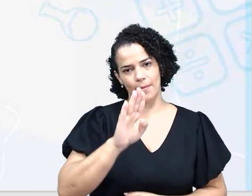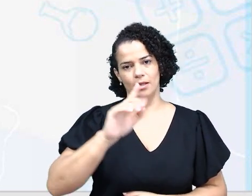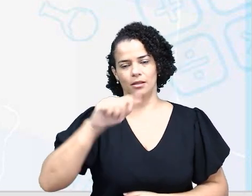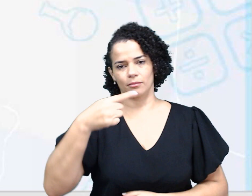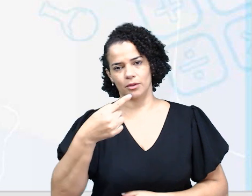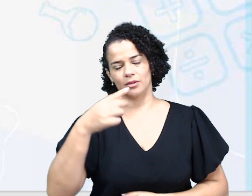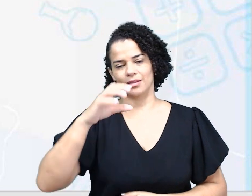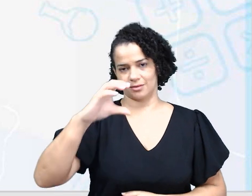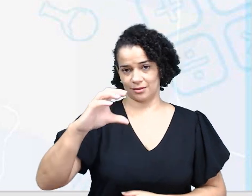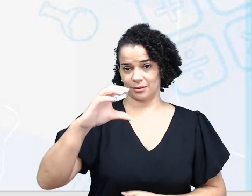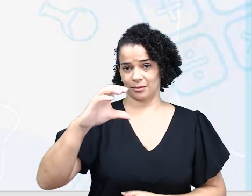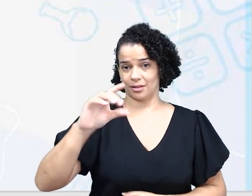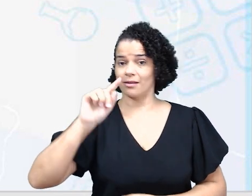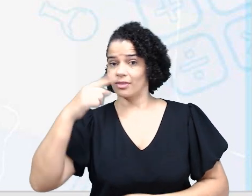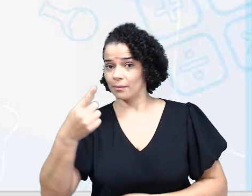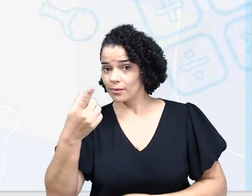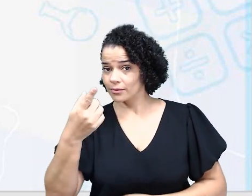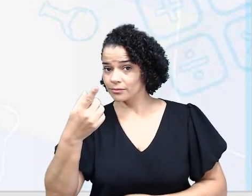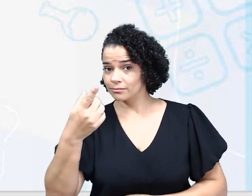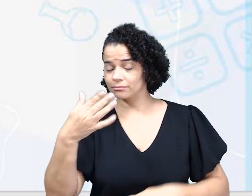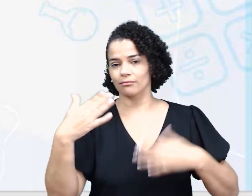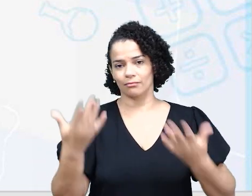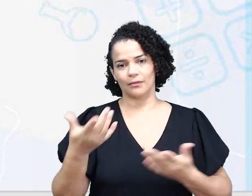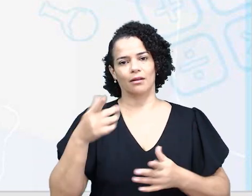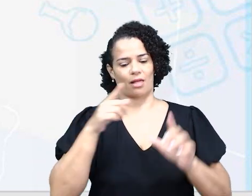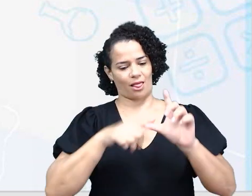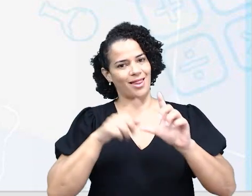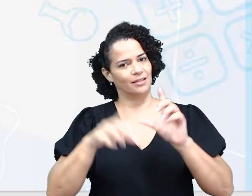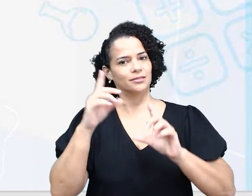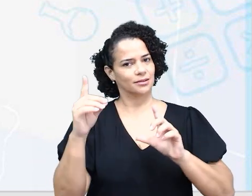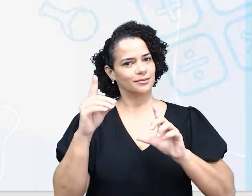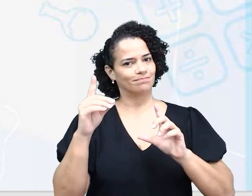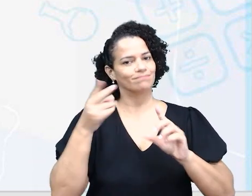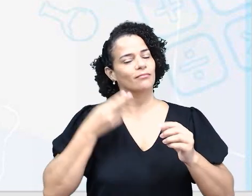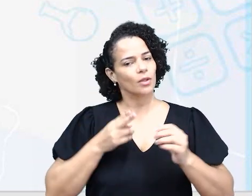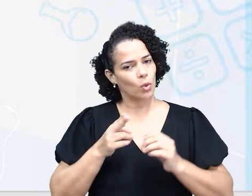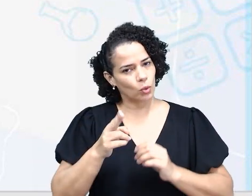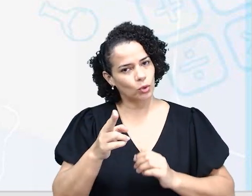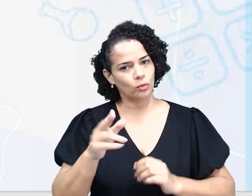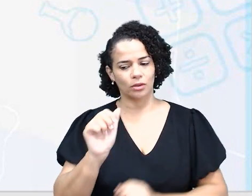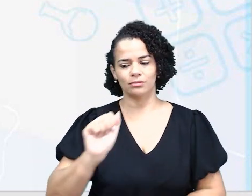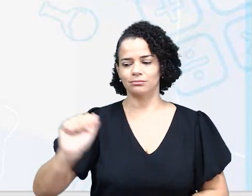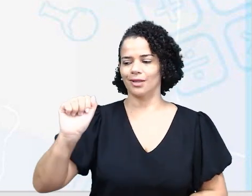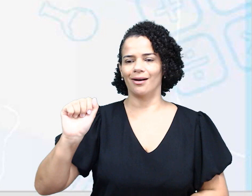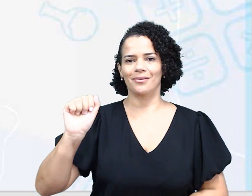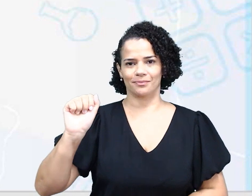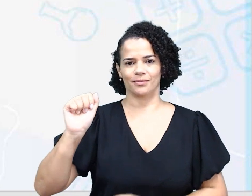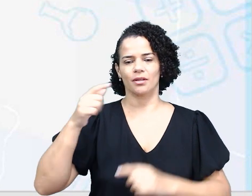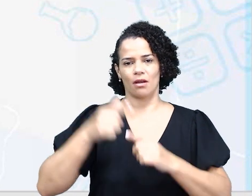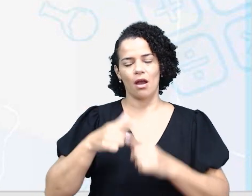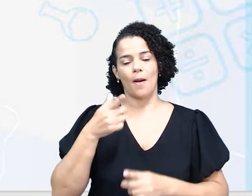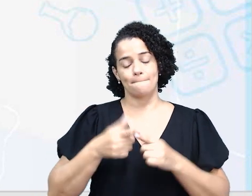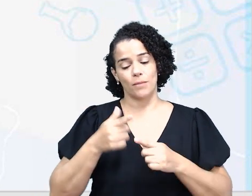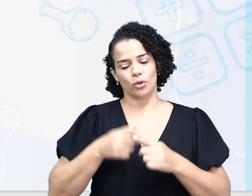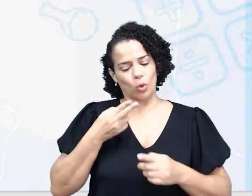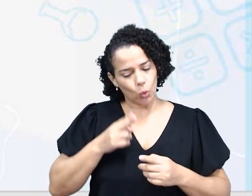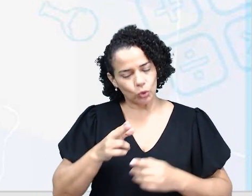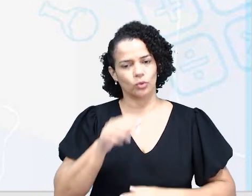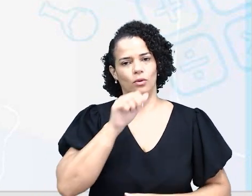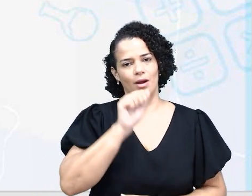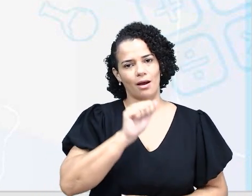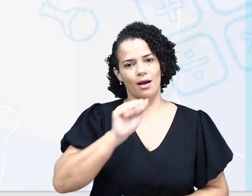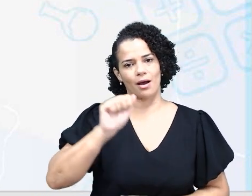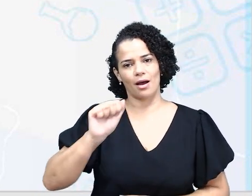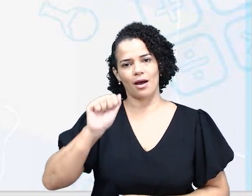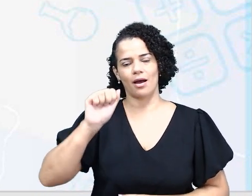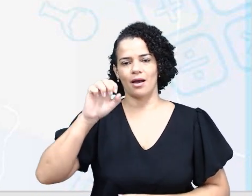ser D. E continuando, A, que aí eu continuaria A, A, E, A, A,